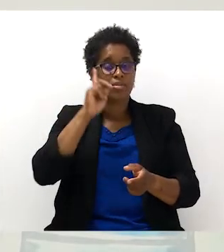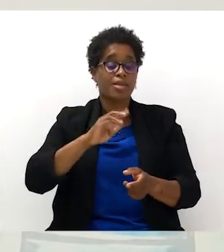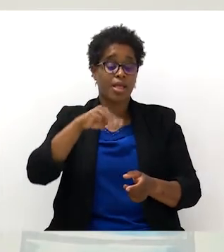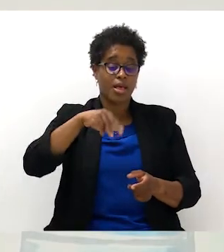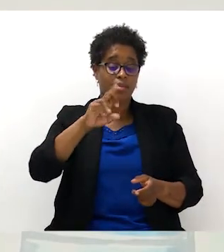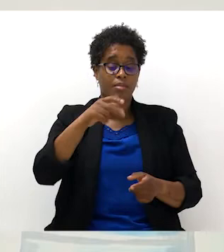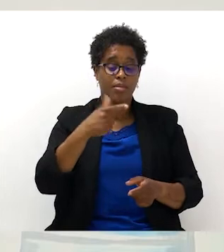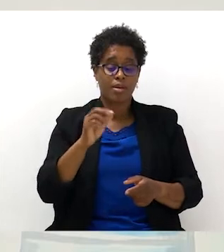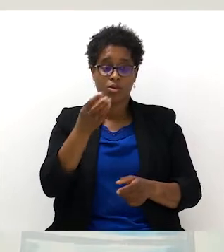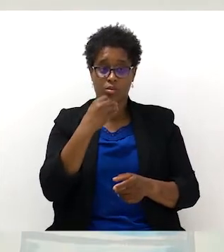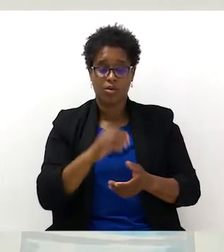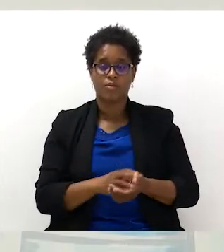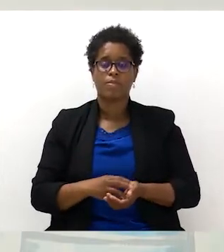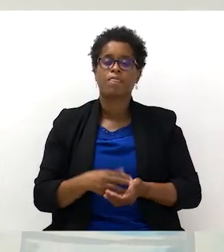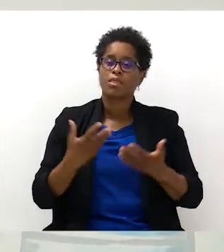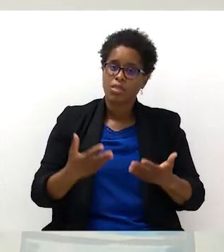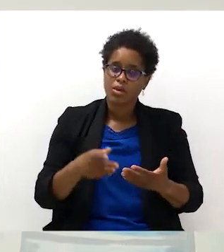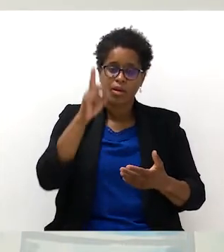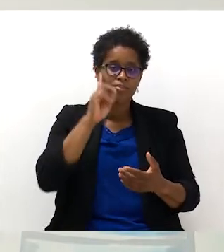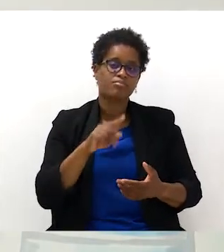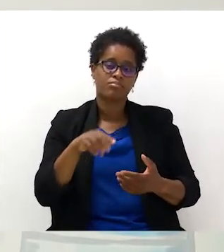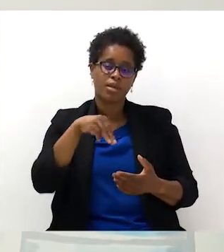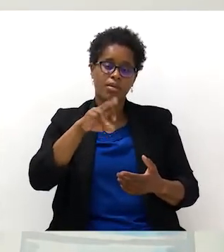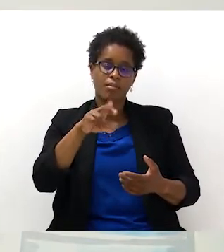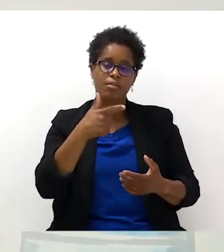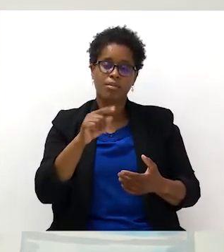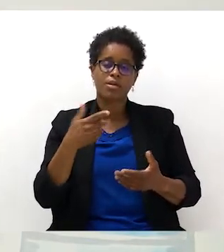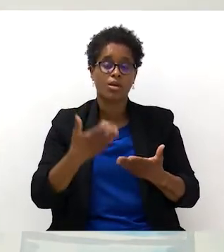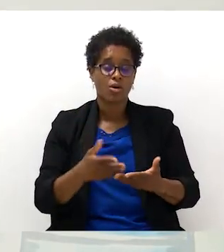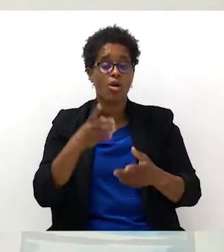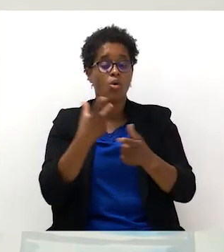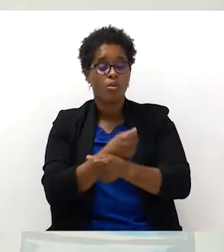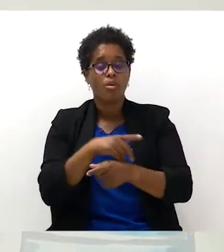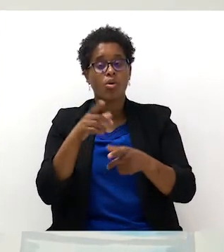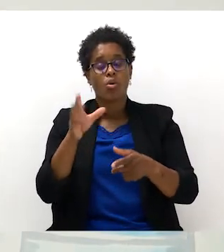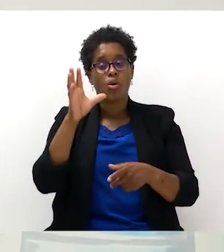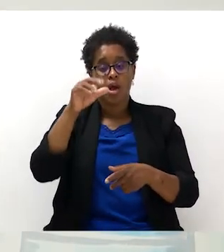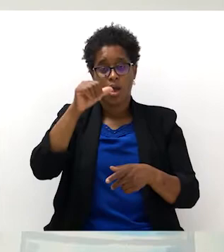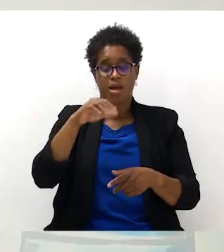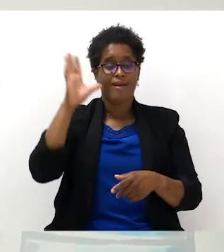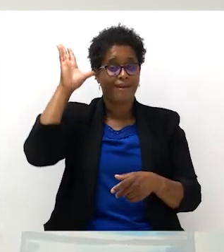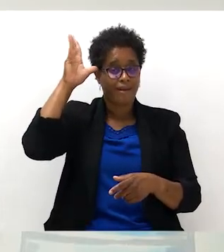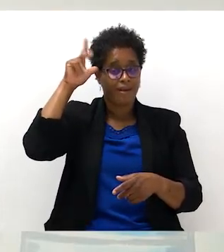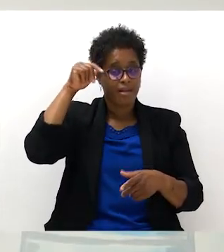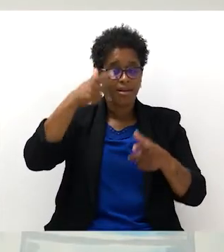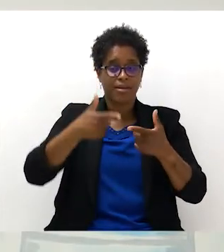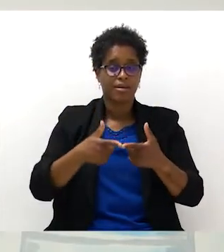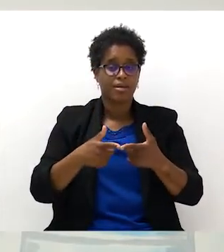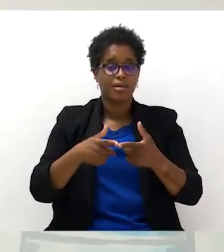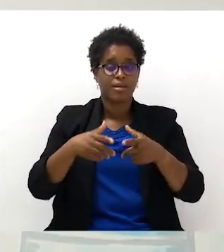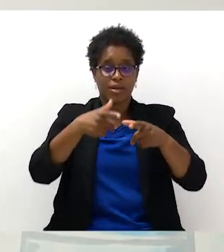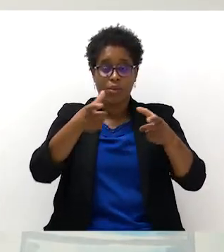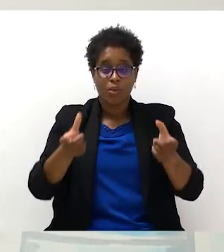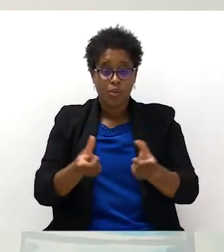de novo? A Marta, desta vez, tem um quê? Comprou um quê? Um queijo. E dividiu o queijo